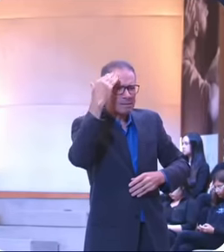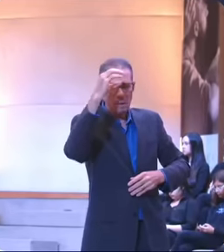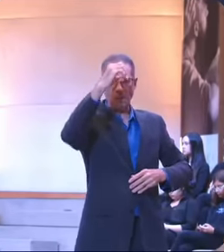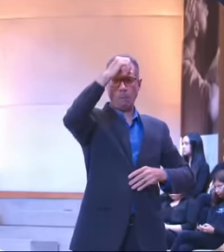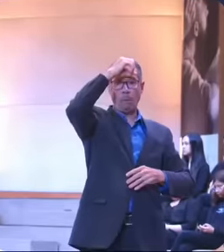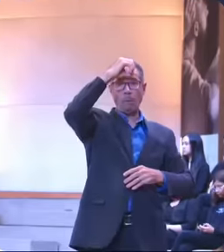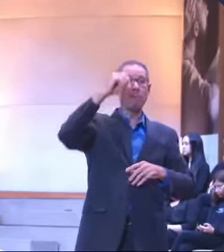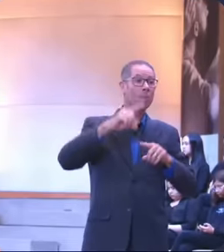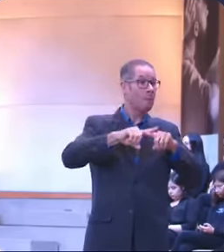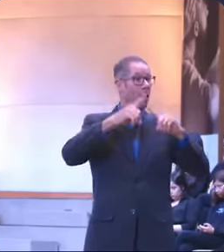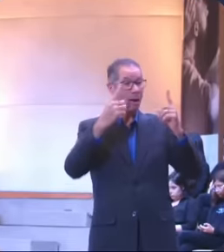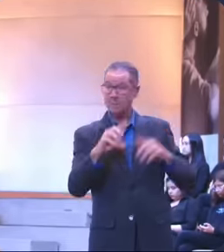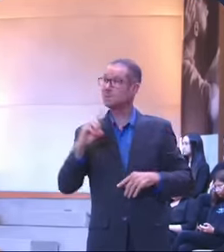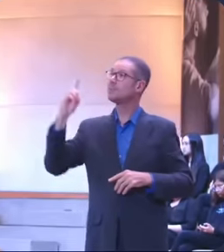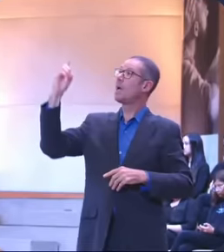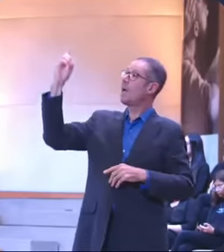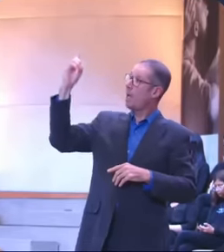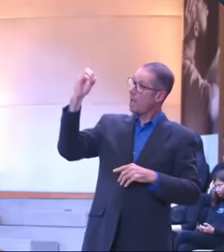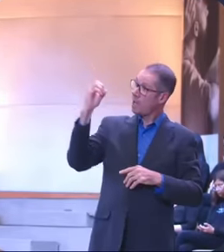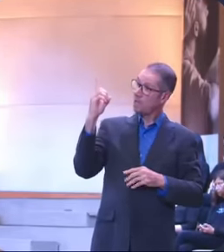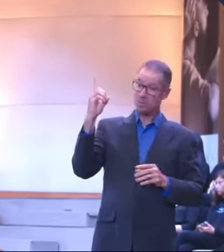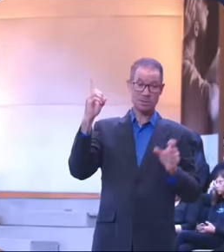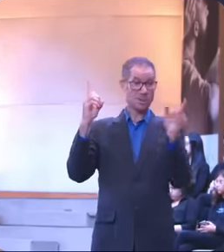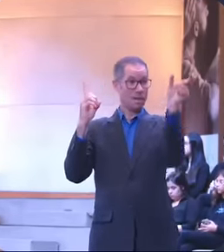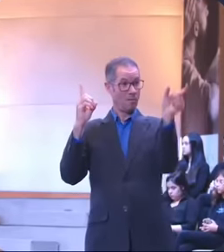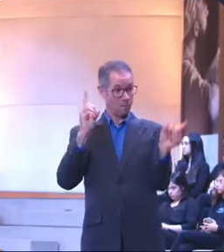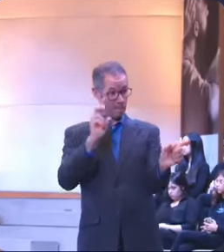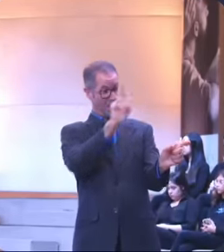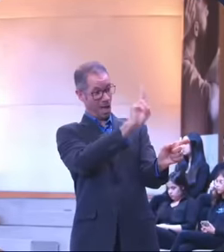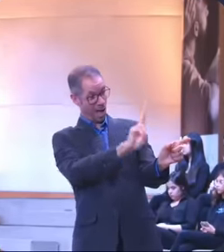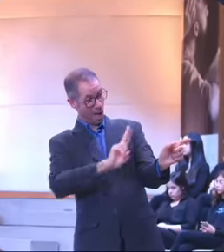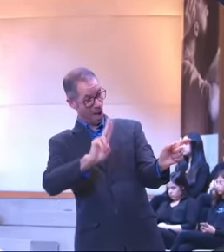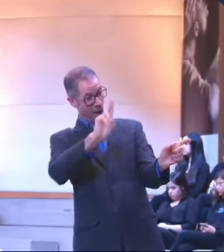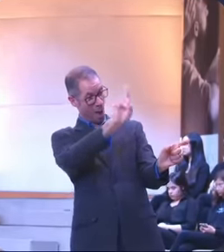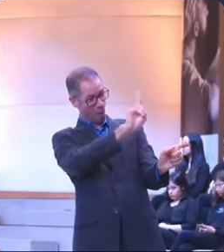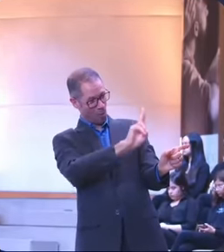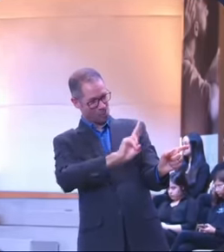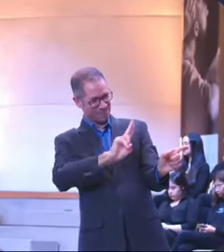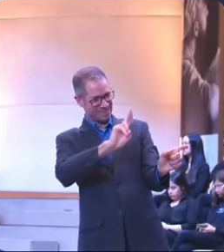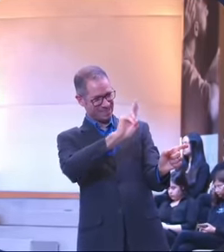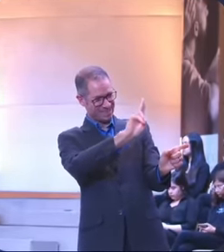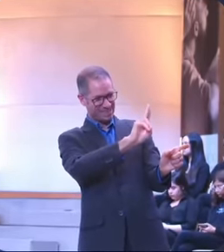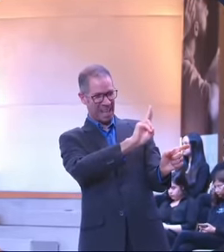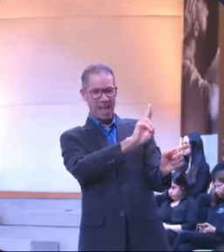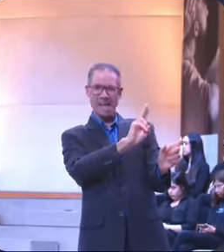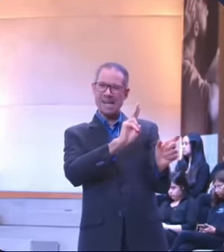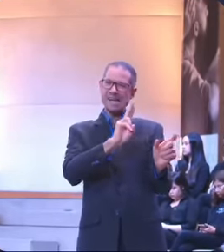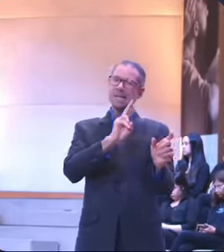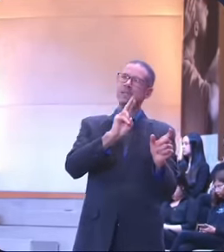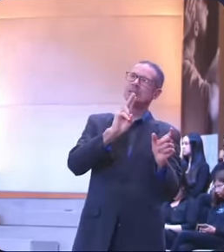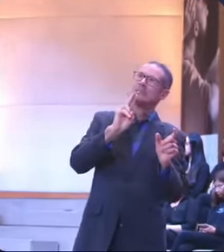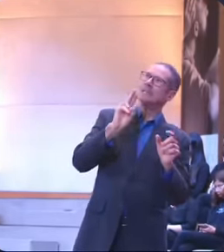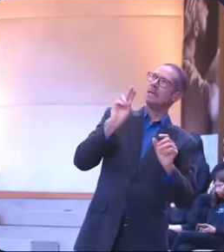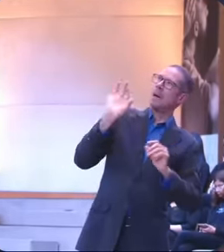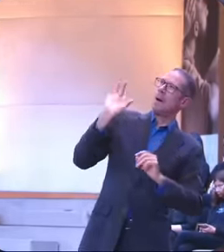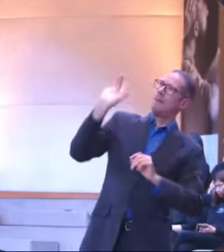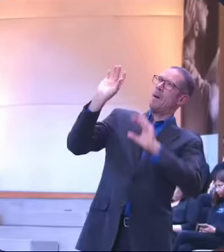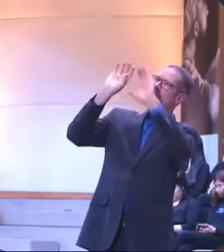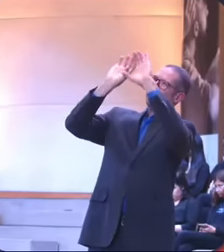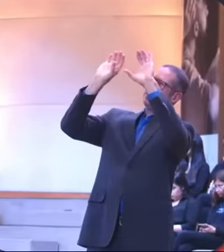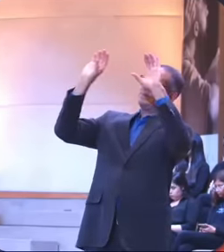acontecendo, mas que Deus usa essa pessoa para mexer com os céus a favor